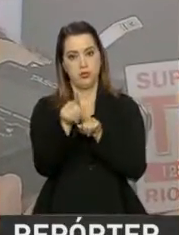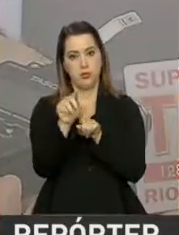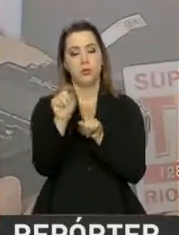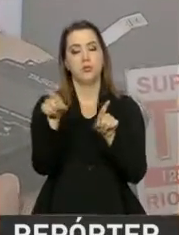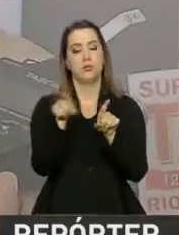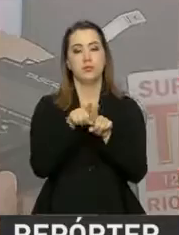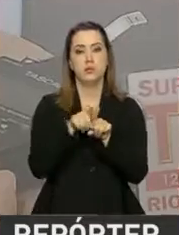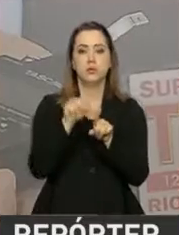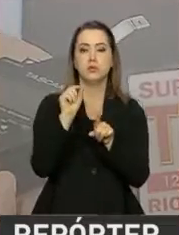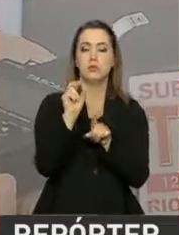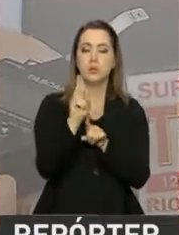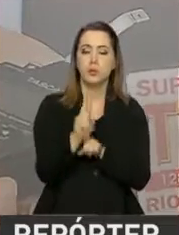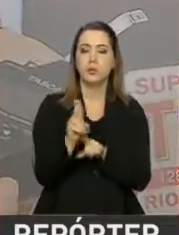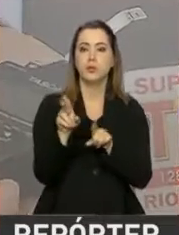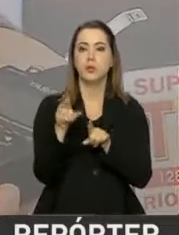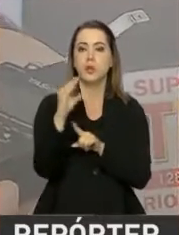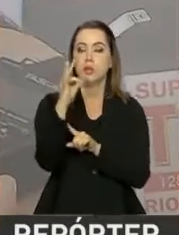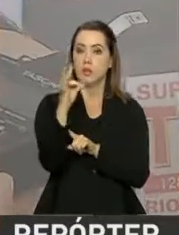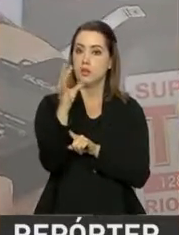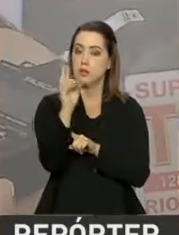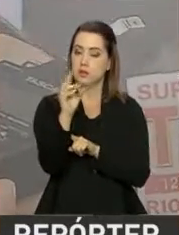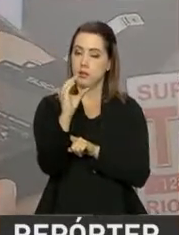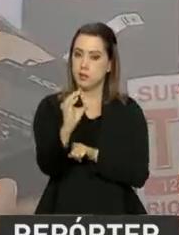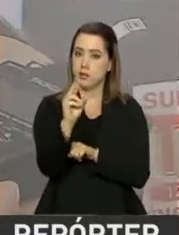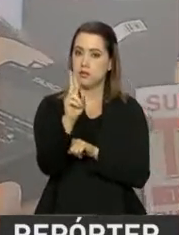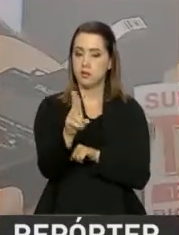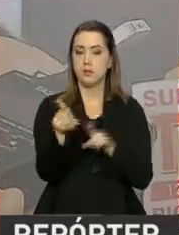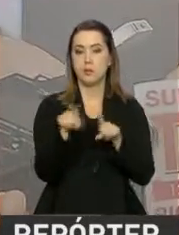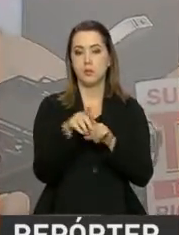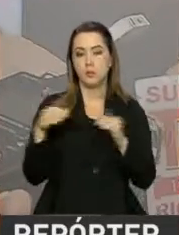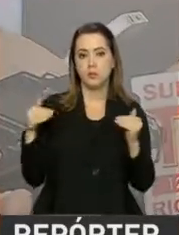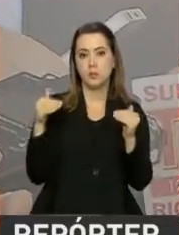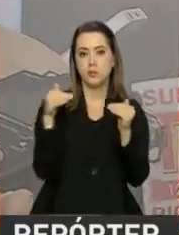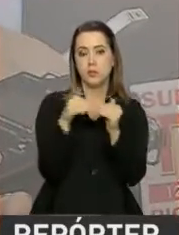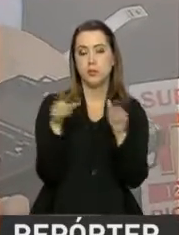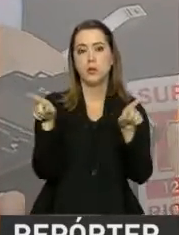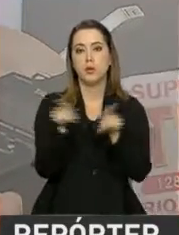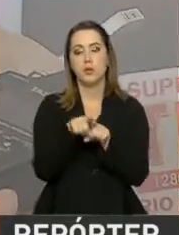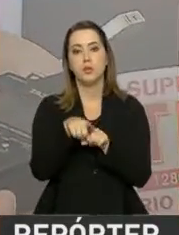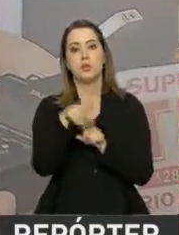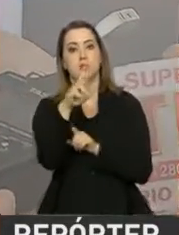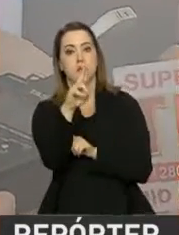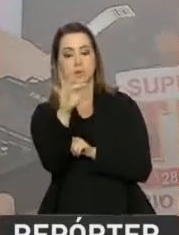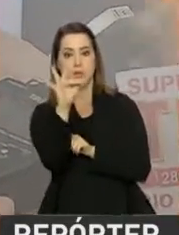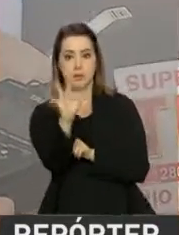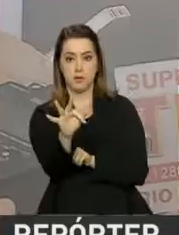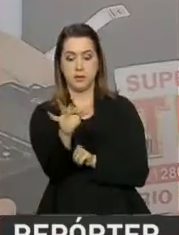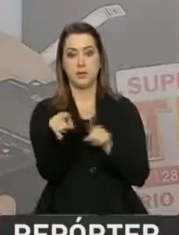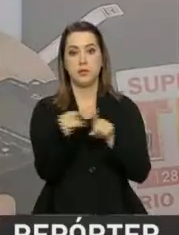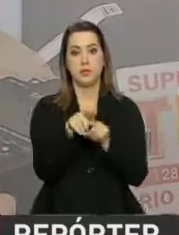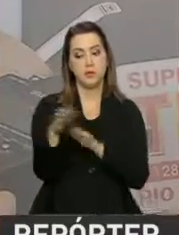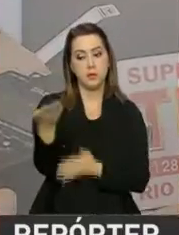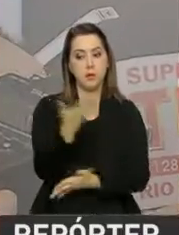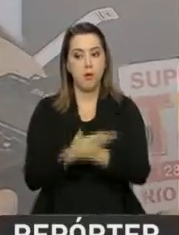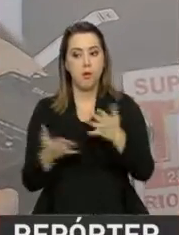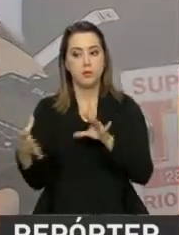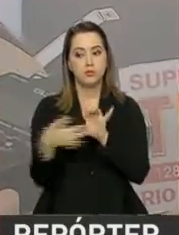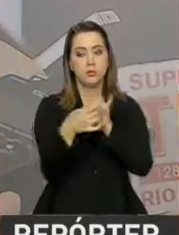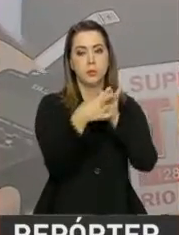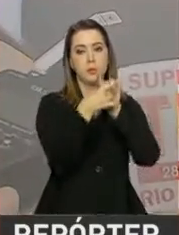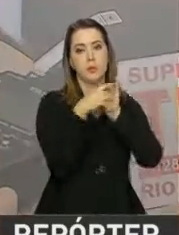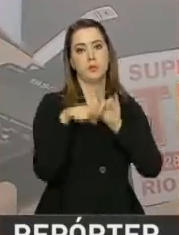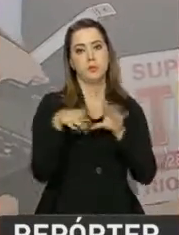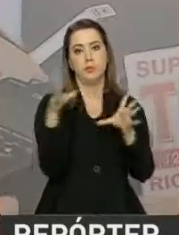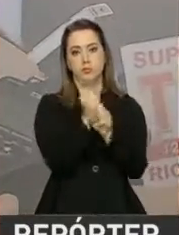informações e agora já vimos de formalizar esse convênio com a Receita Federal que vai fazer também